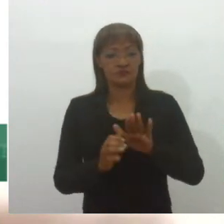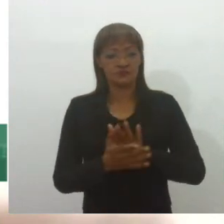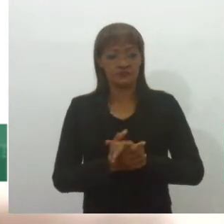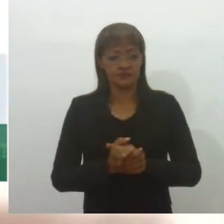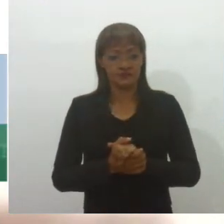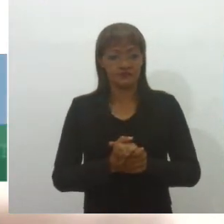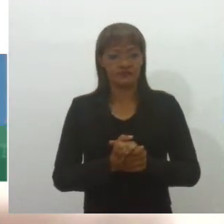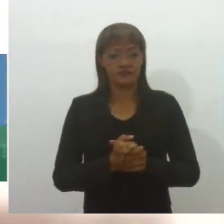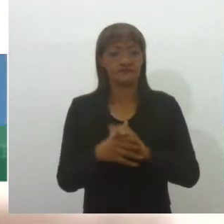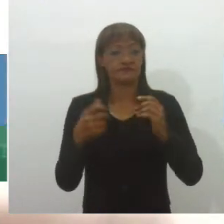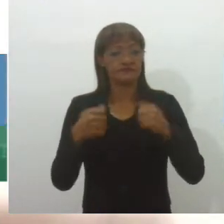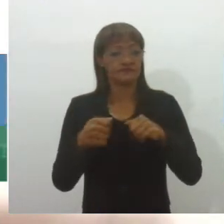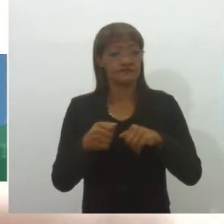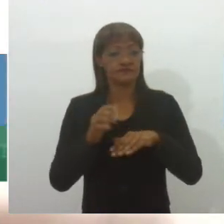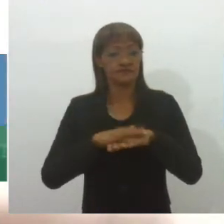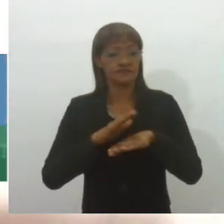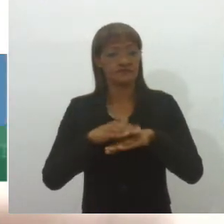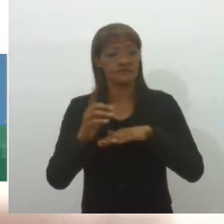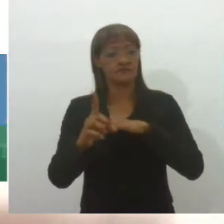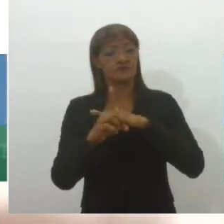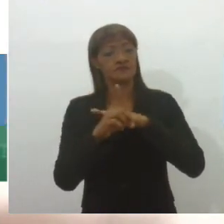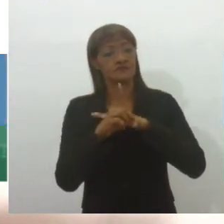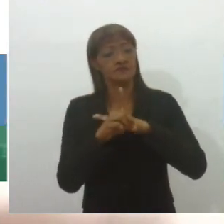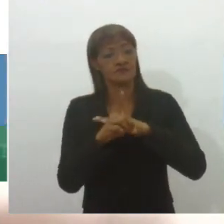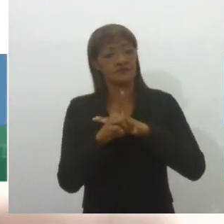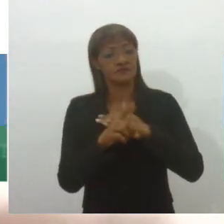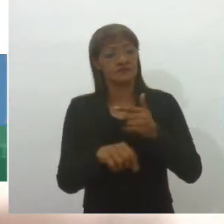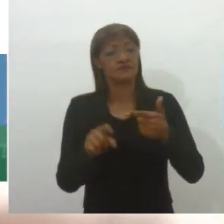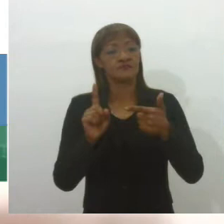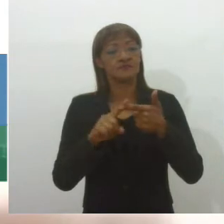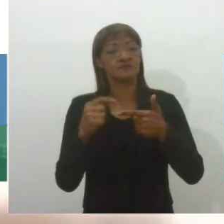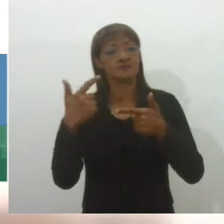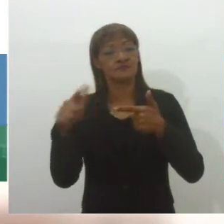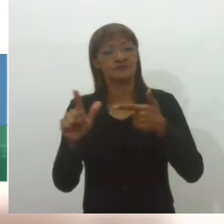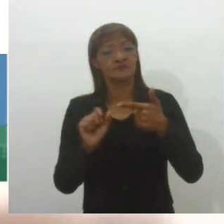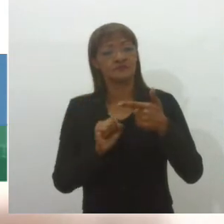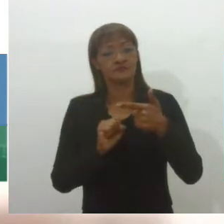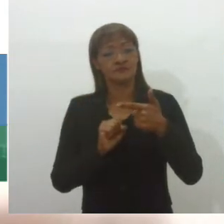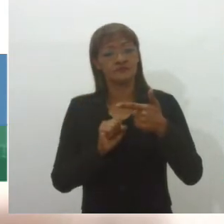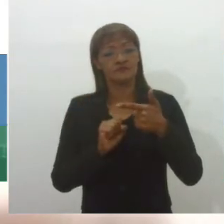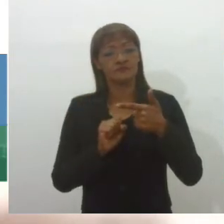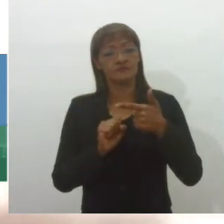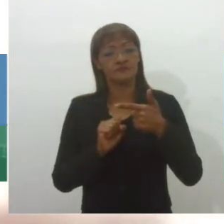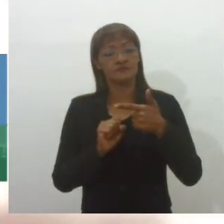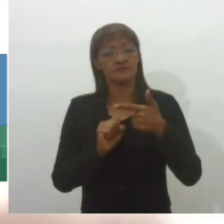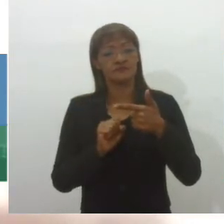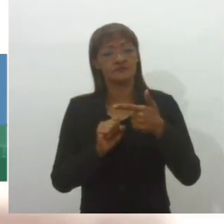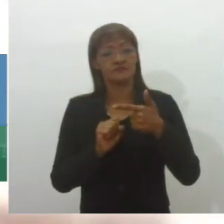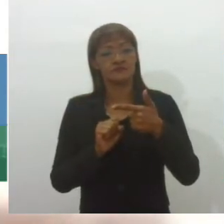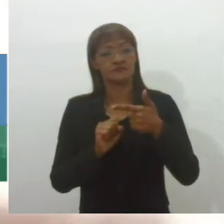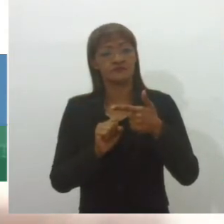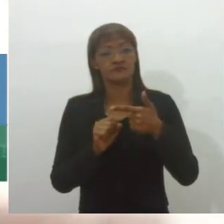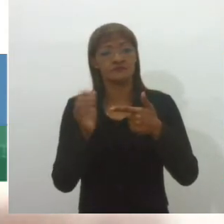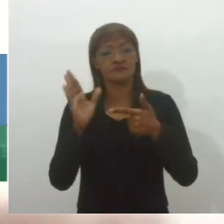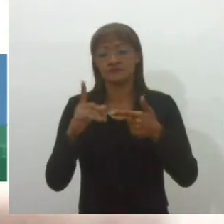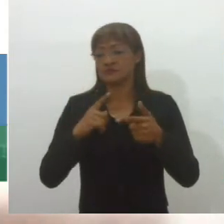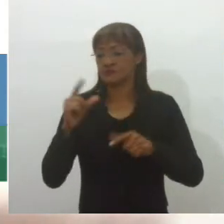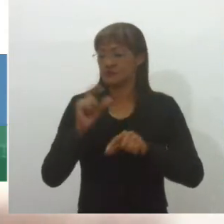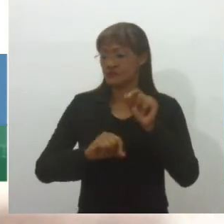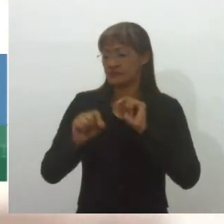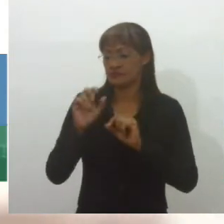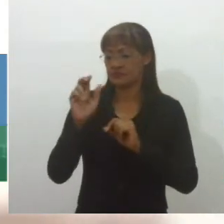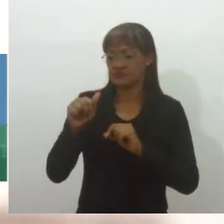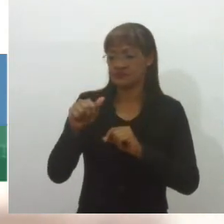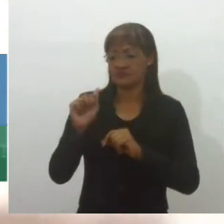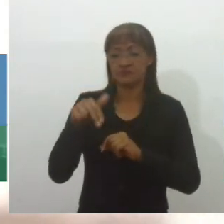com o consumidor final. E o outro é de que ela traz a previsão que a ANEEL faça, a partir da